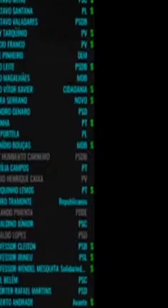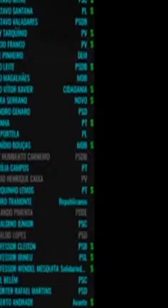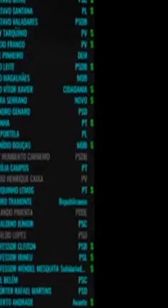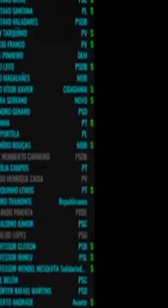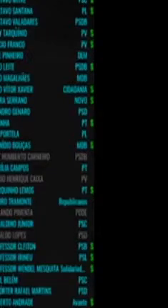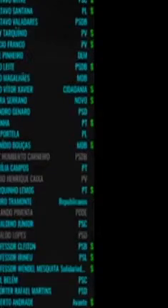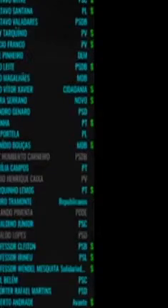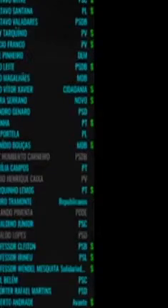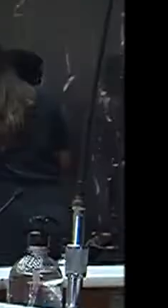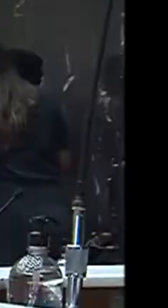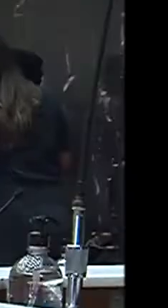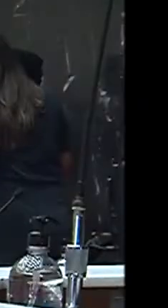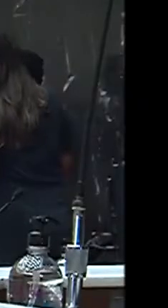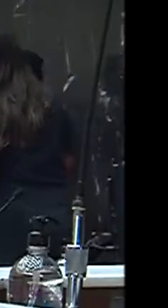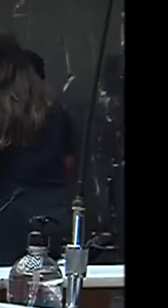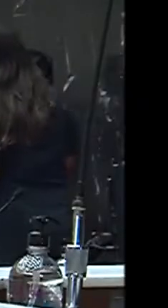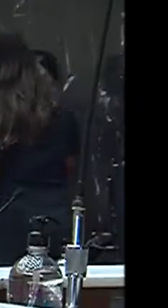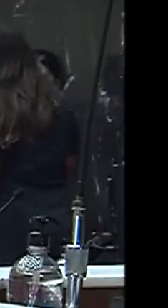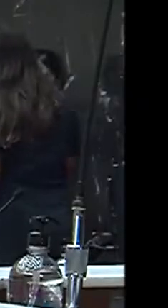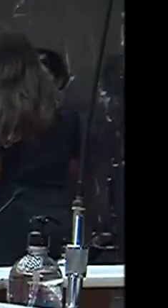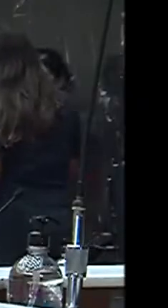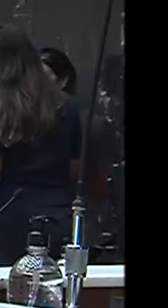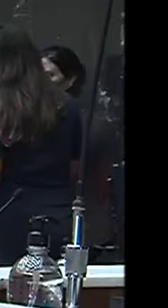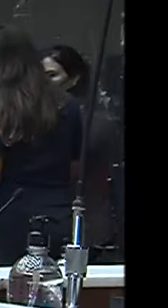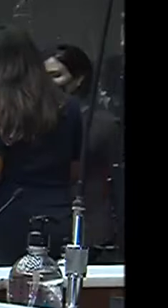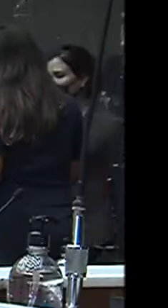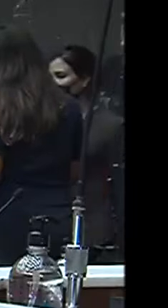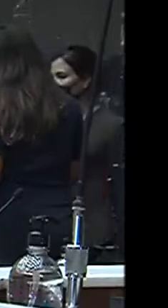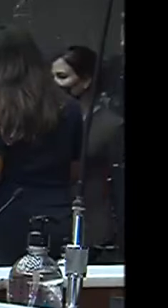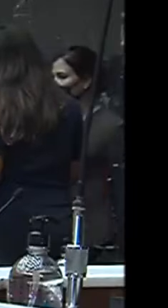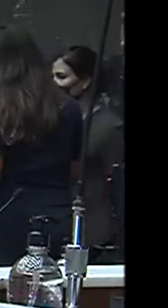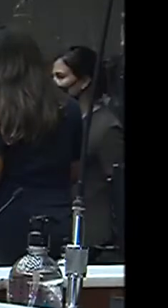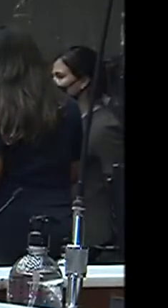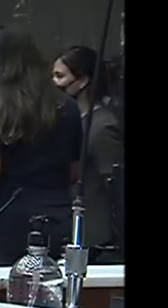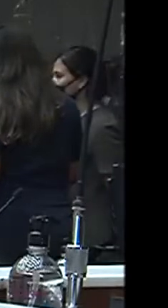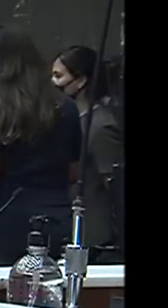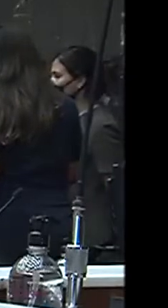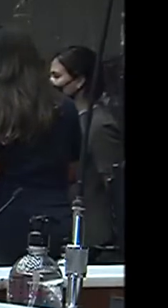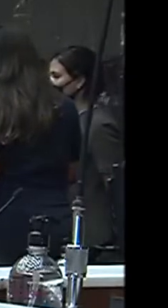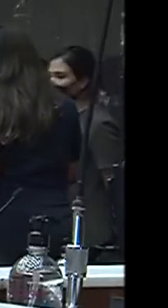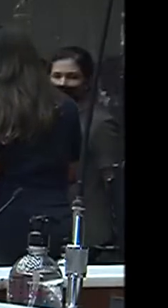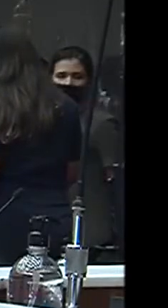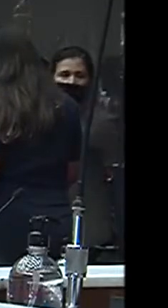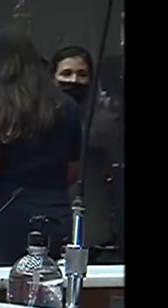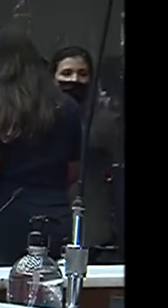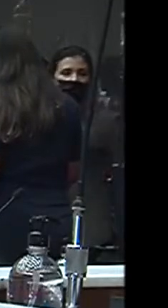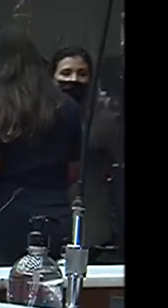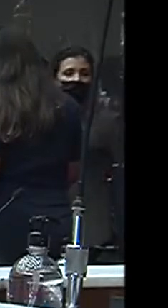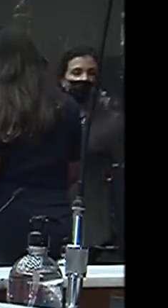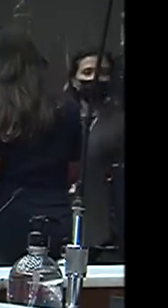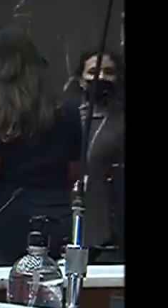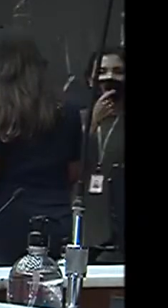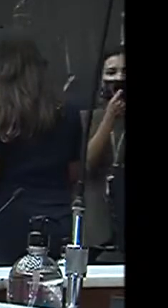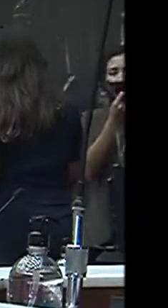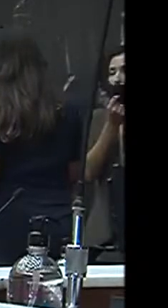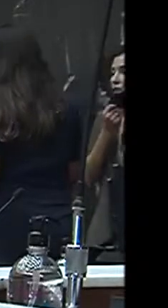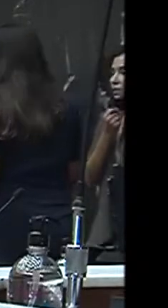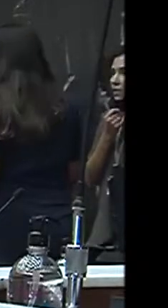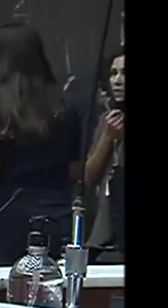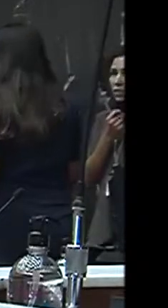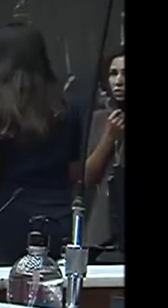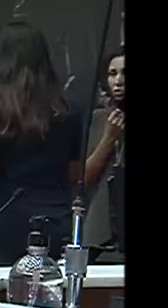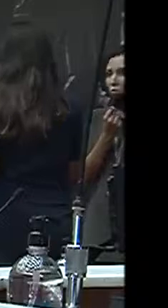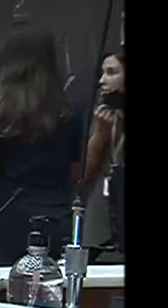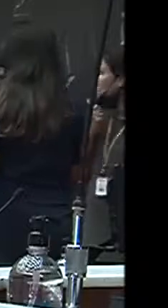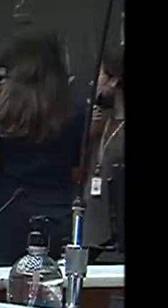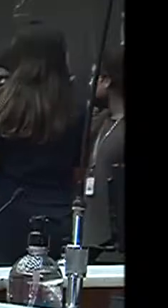o parecer. Votação do parecer de redação final do projeto de lei de número 2256 de 2020, do